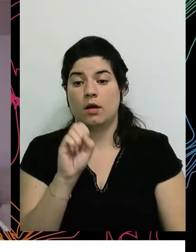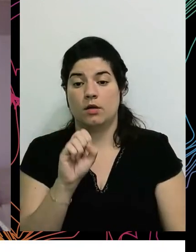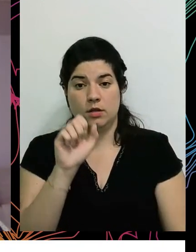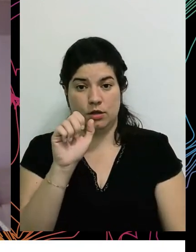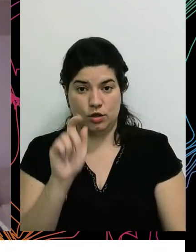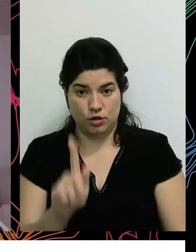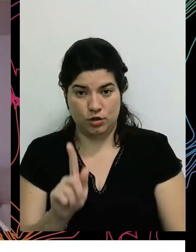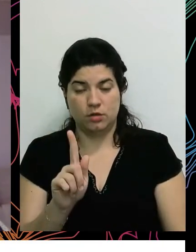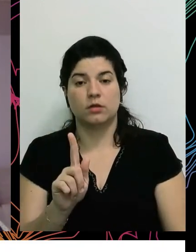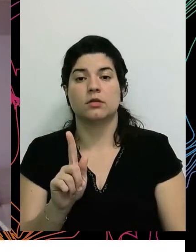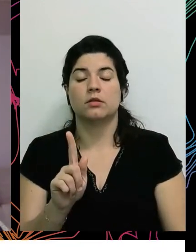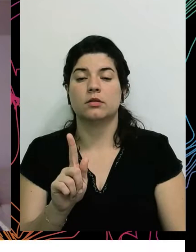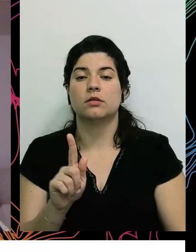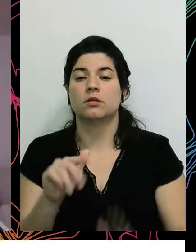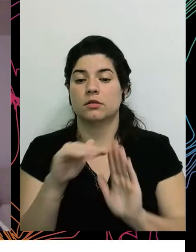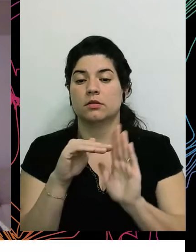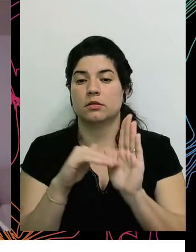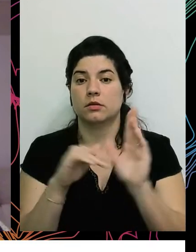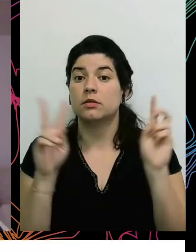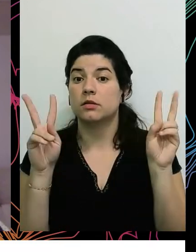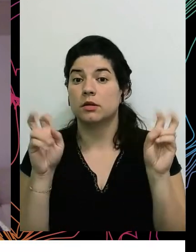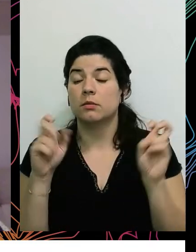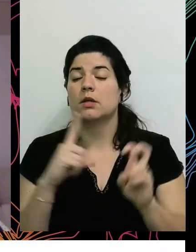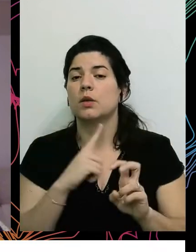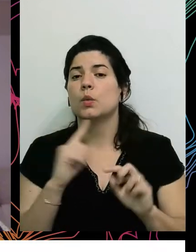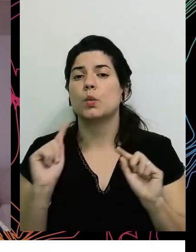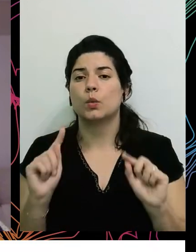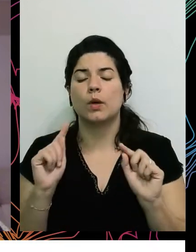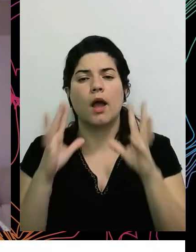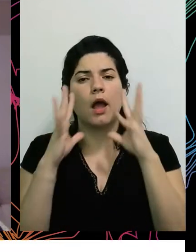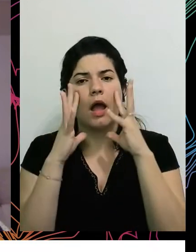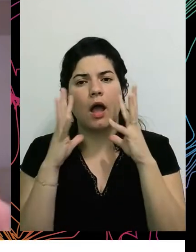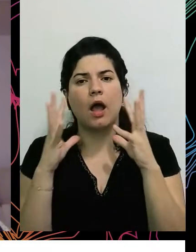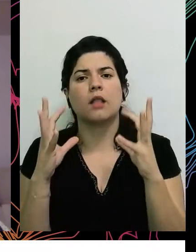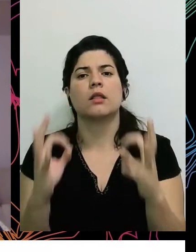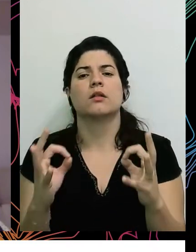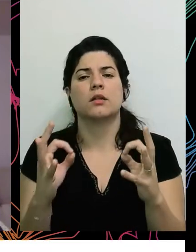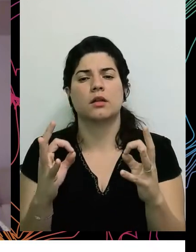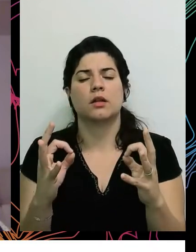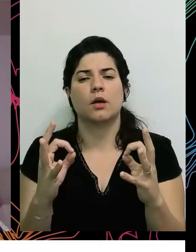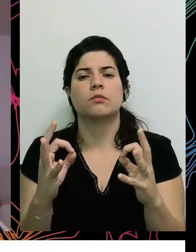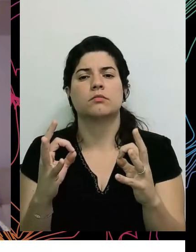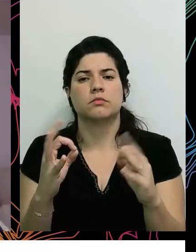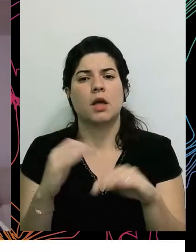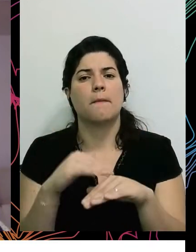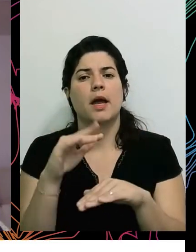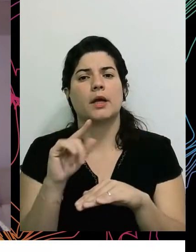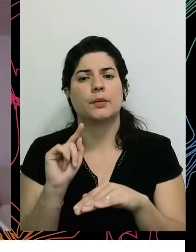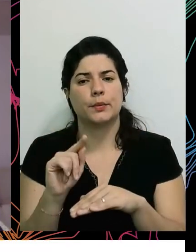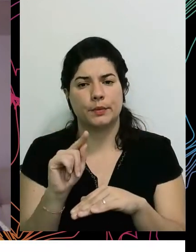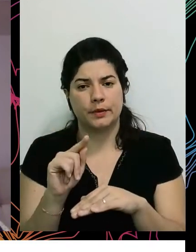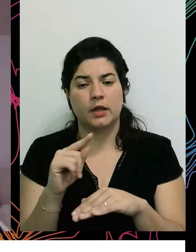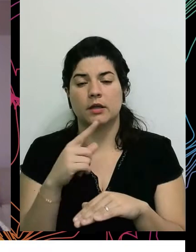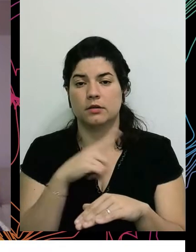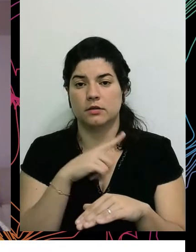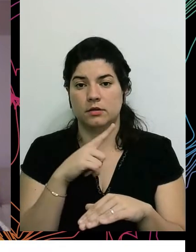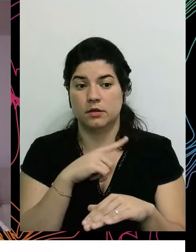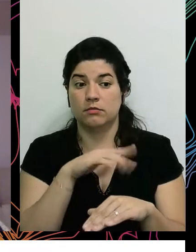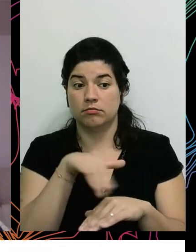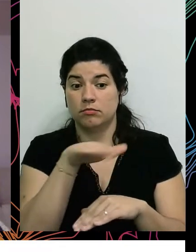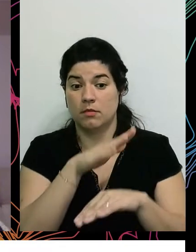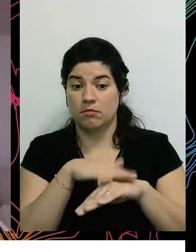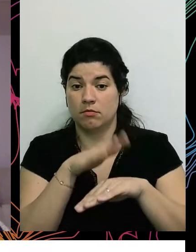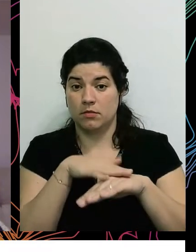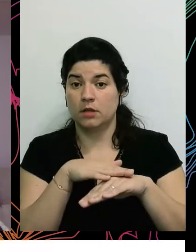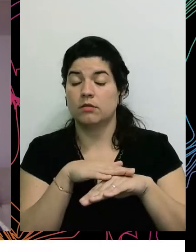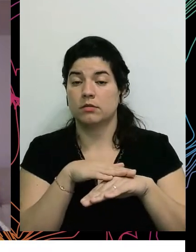and Governance, tomou uma atenção, passou a ter uma atenção grande desses executivos e